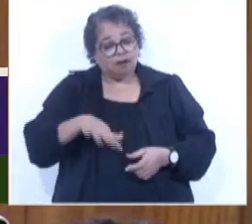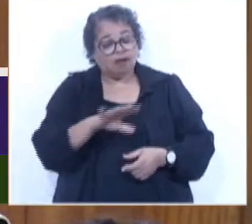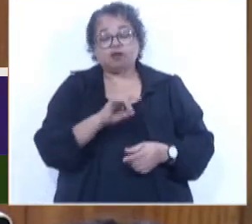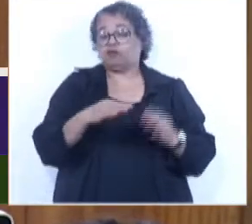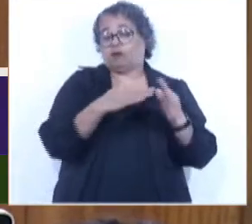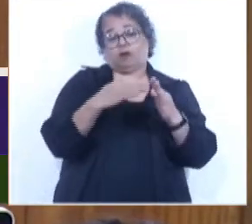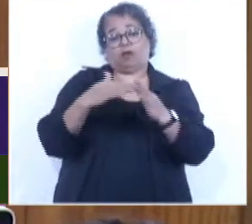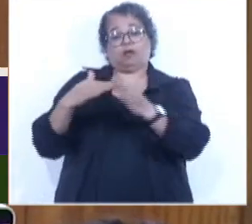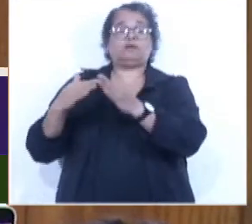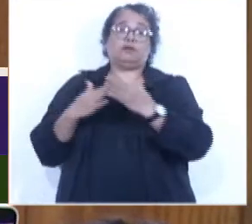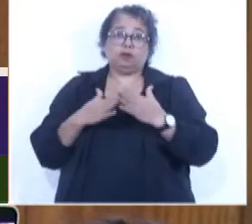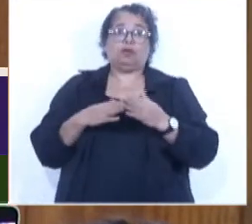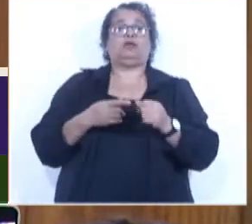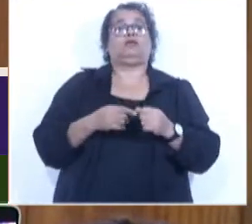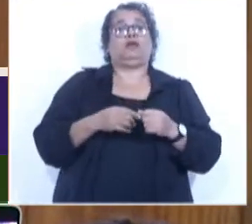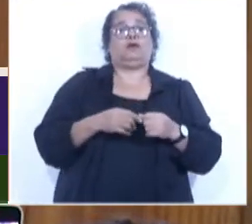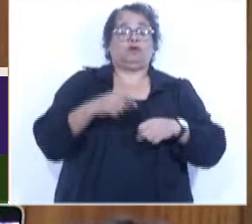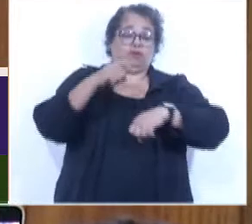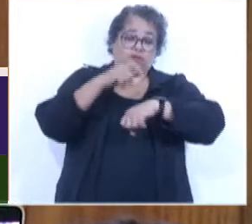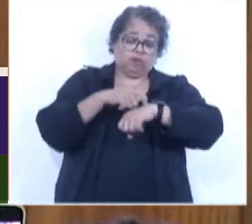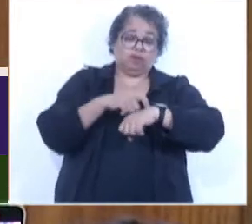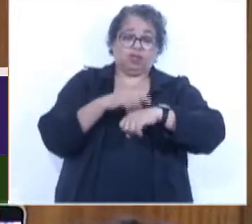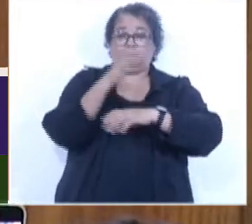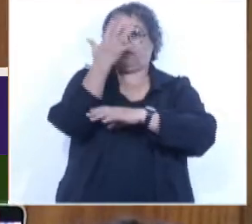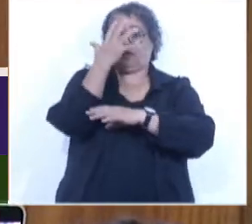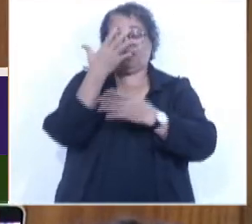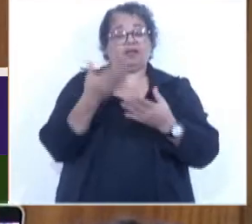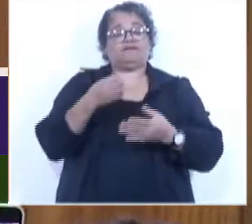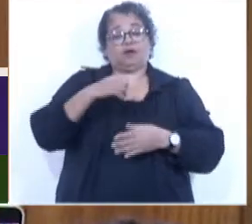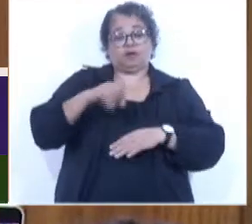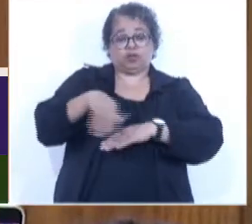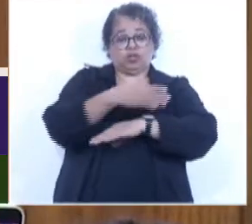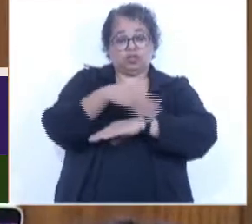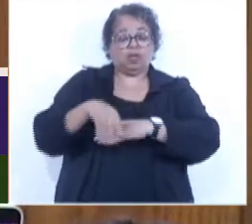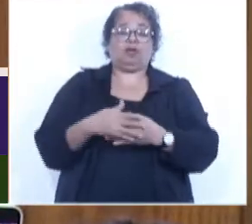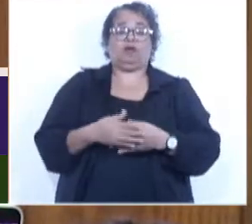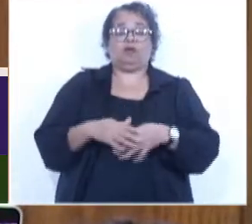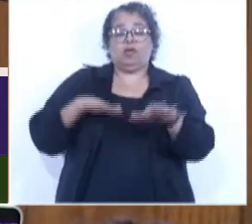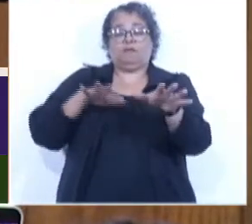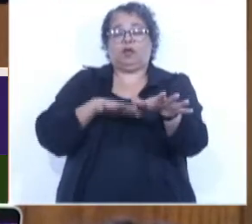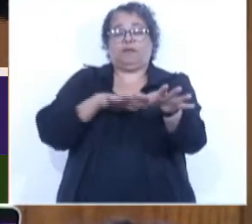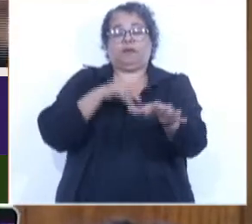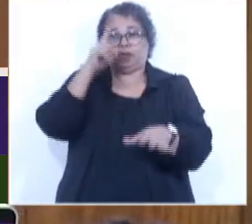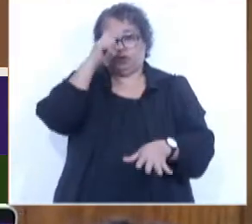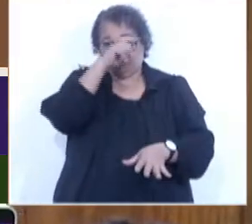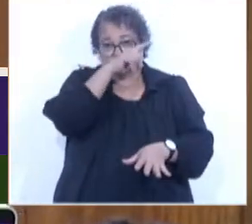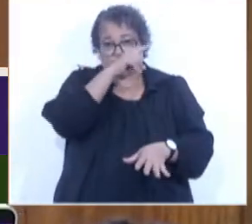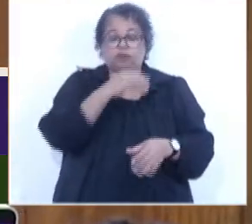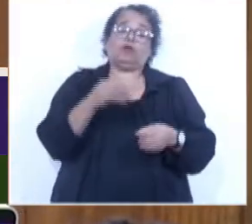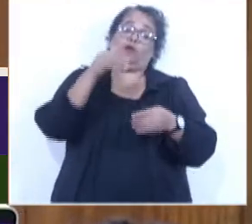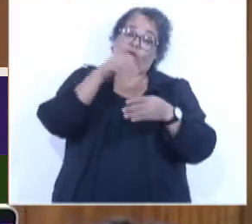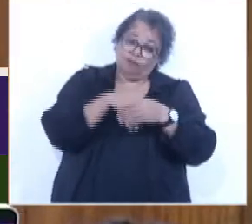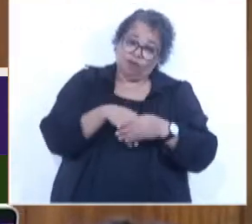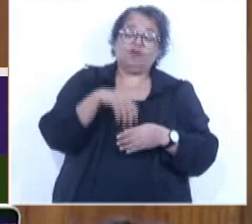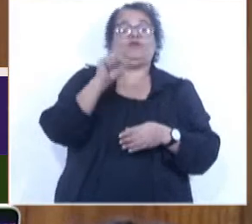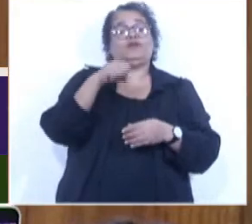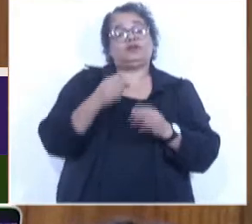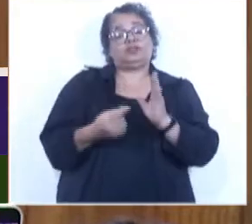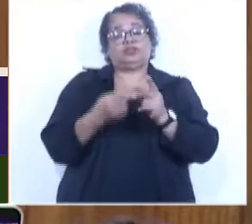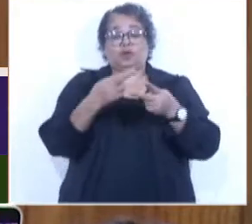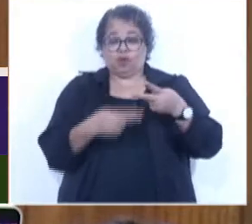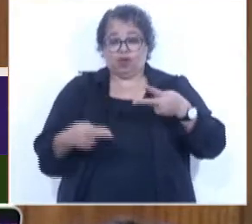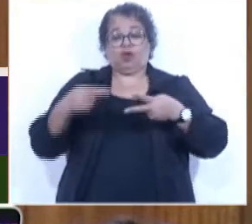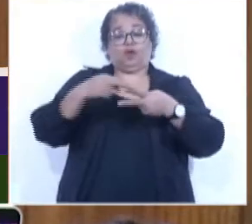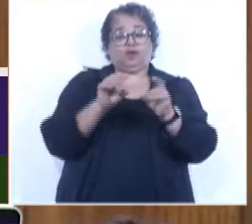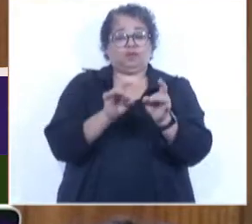acaba na época do carnaval se passar o carnaval na porta nada contra o carnaval tanto é que a gente voltou a favor aqui da verba pra que possa ser